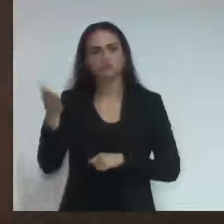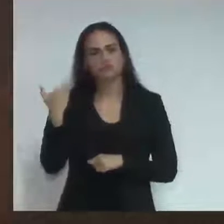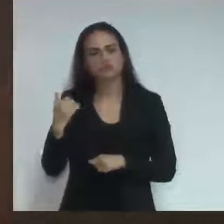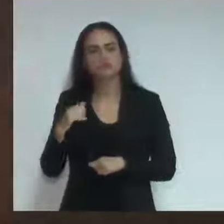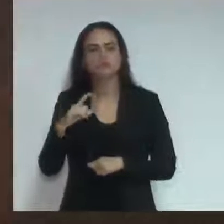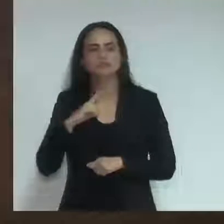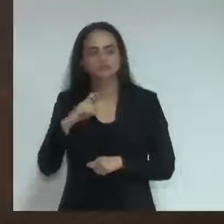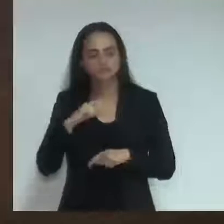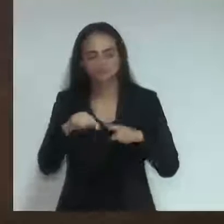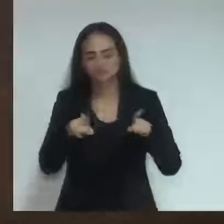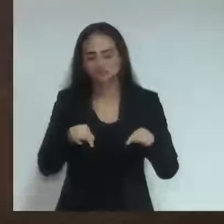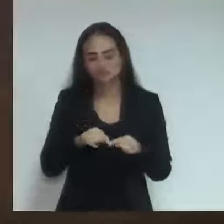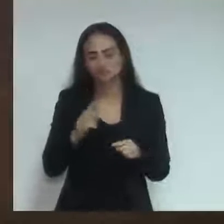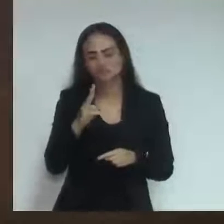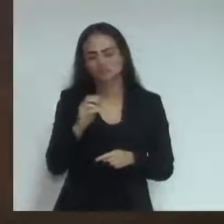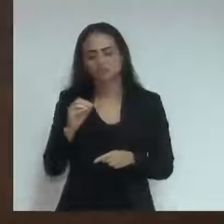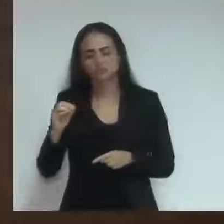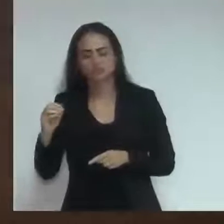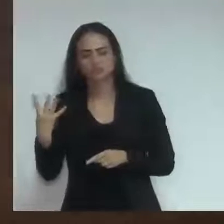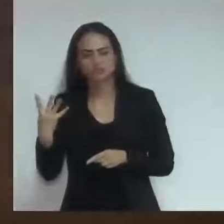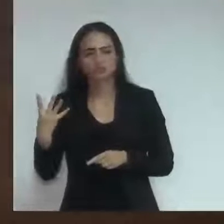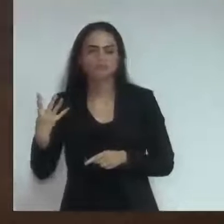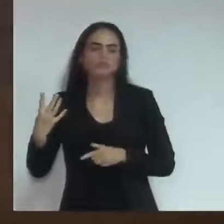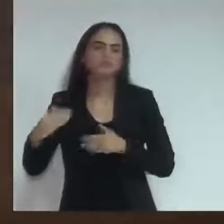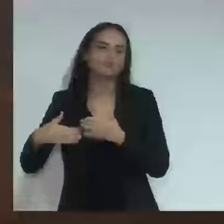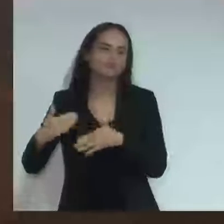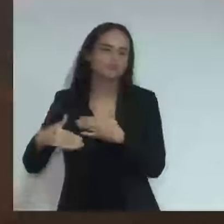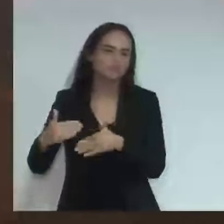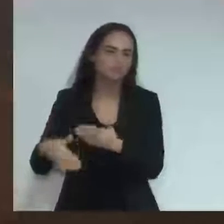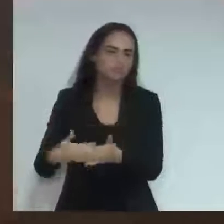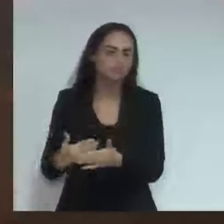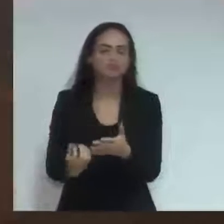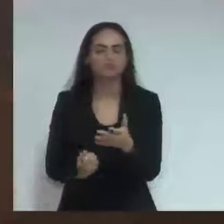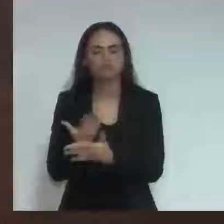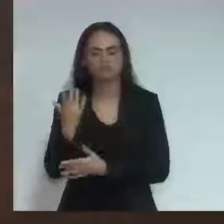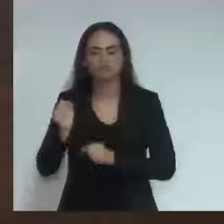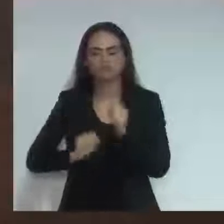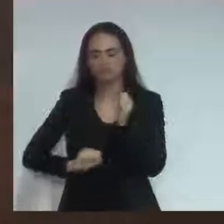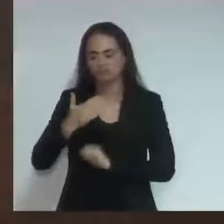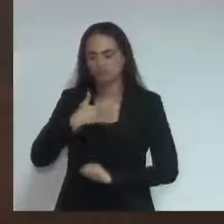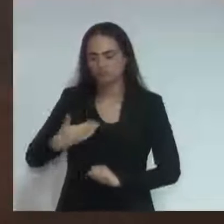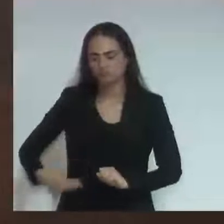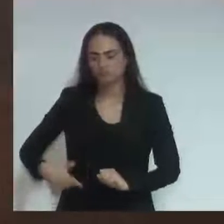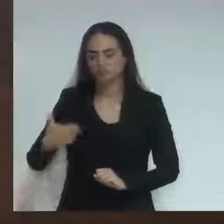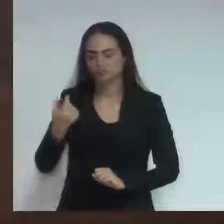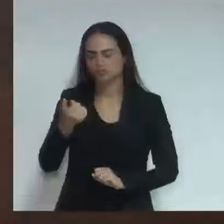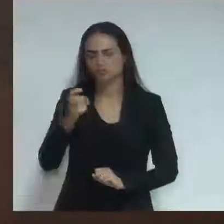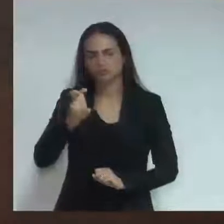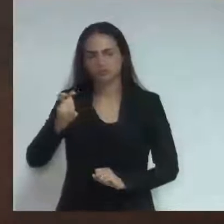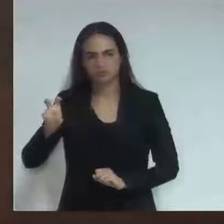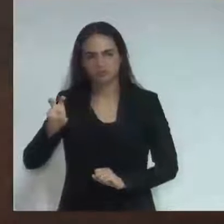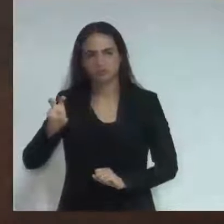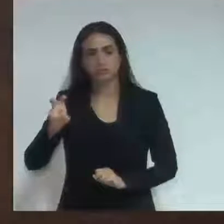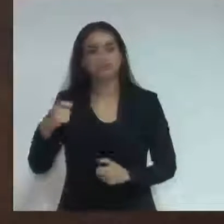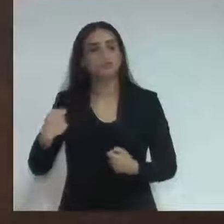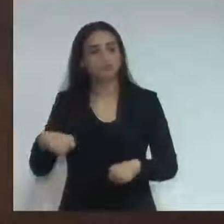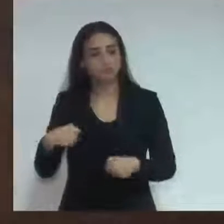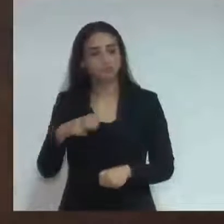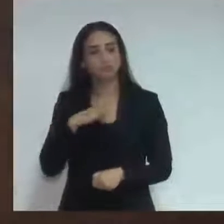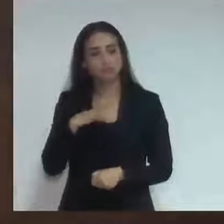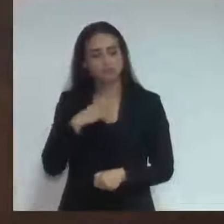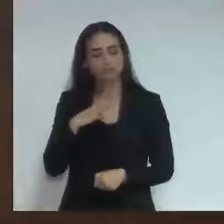2004, e automaticamente iniciou-se o processo da autarquia em 2005. E coragem, precisa ter muita coragem